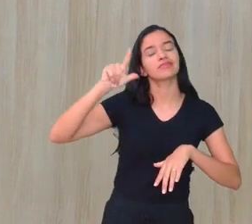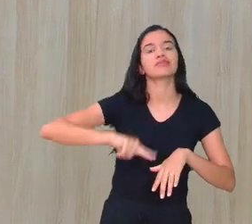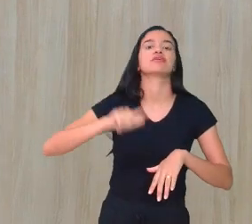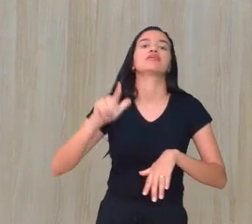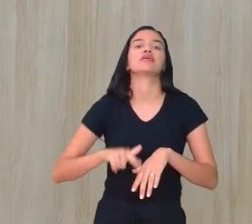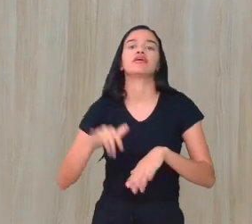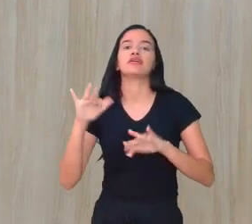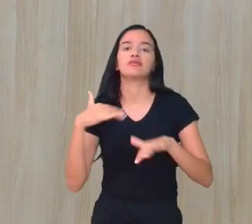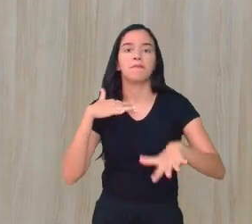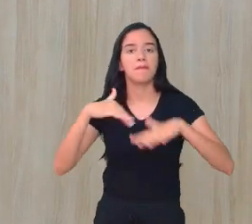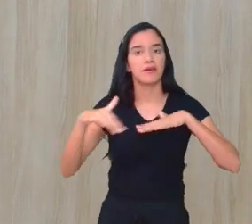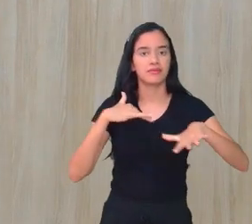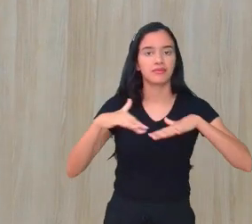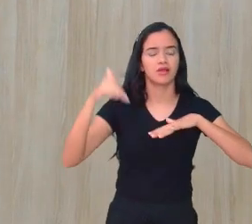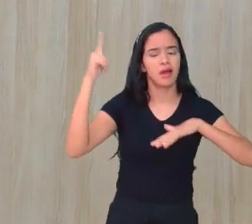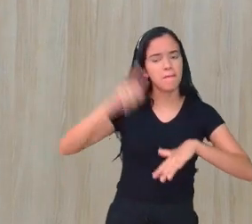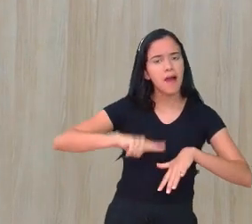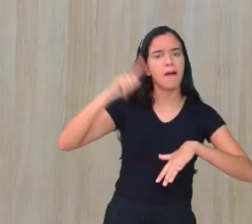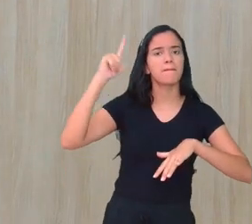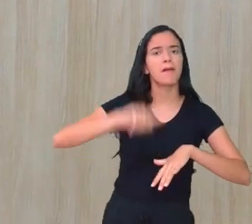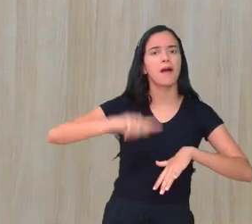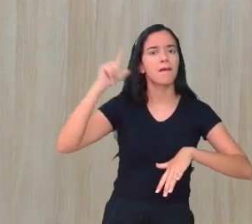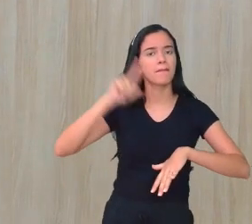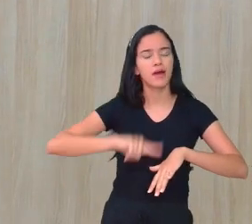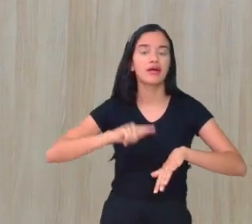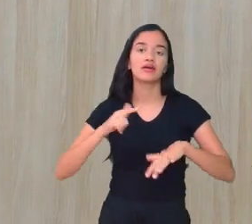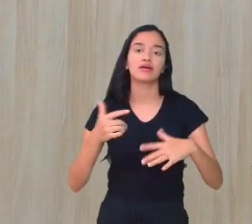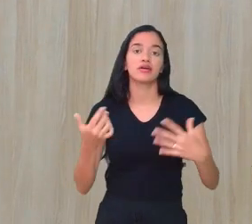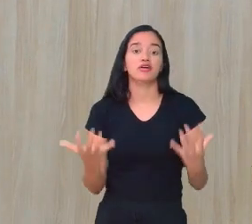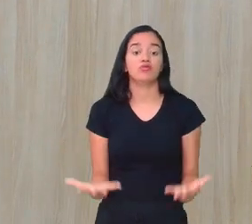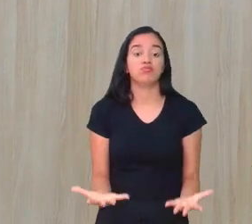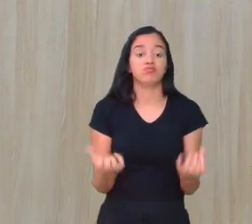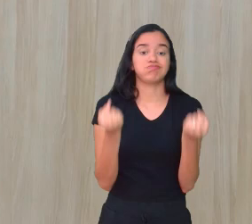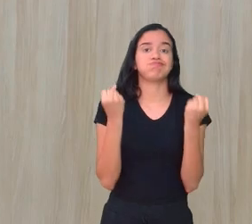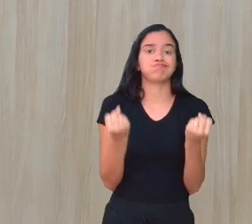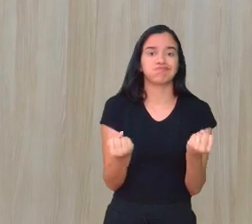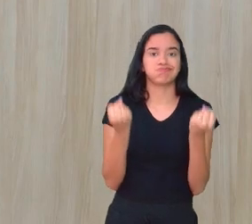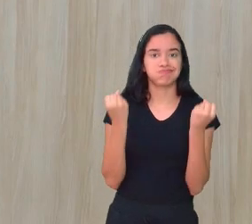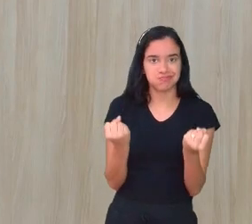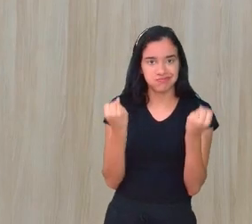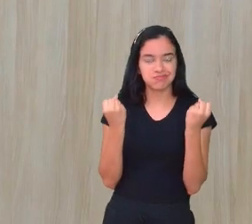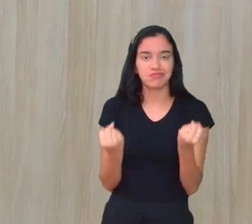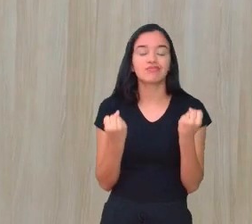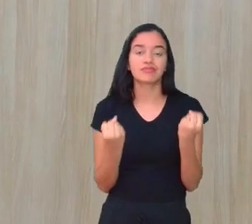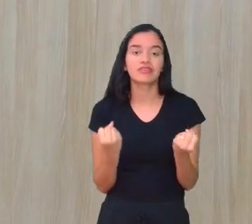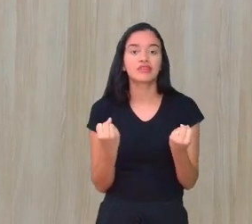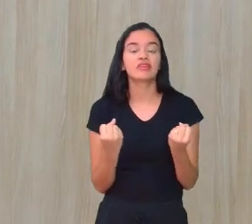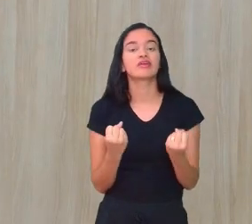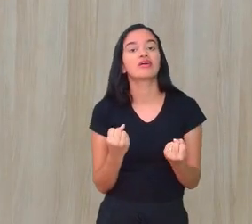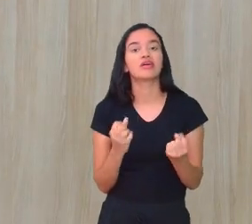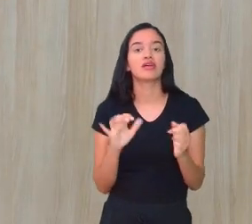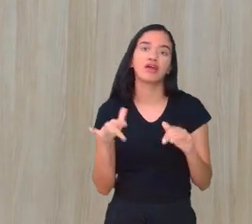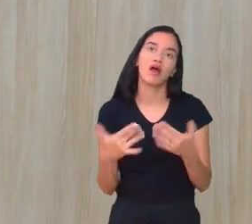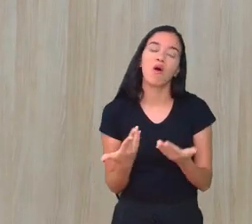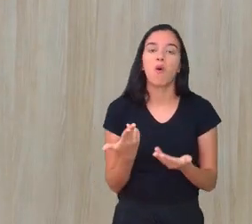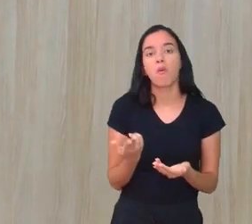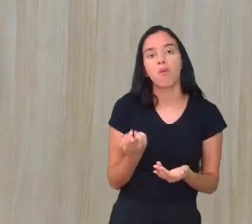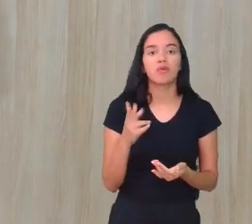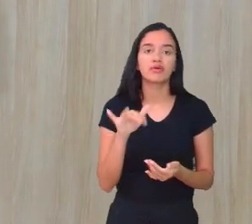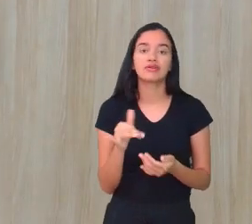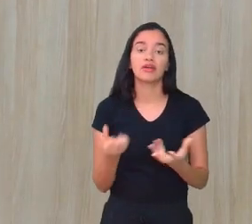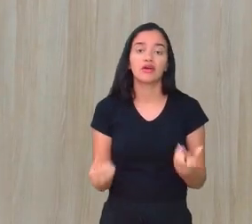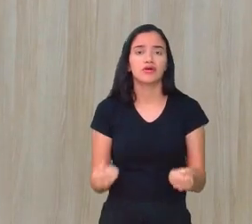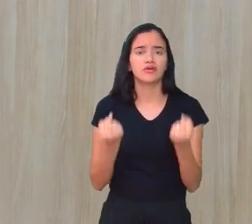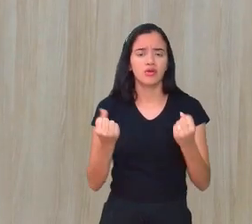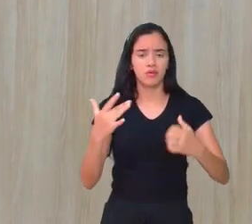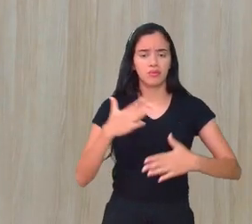ali movimentos repetitivos, seja segurando algo, né, suportando algo, ou